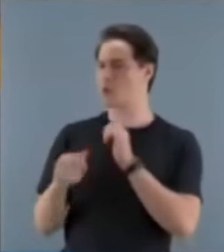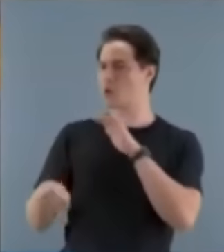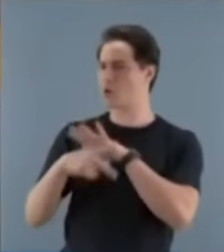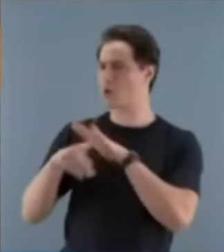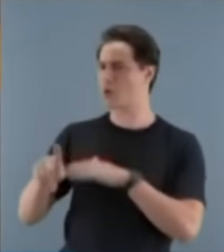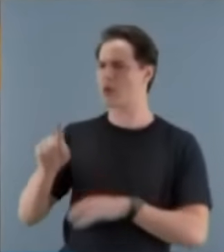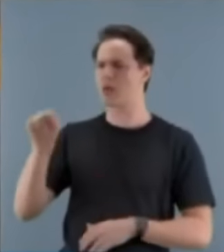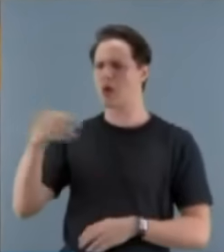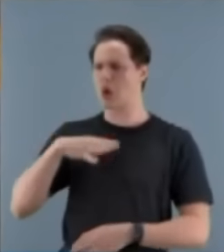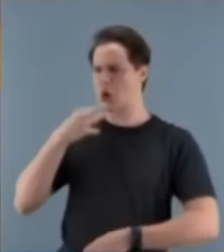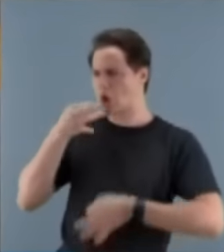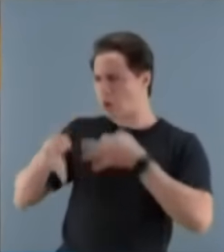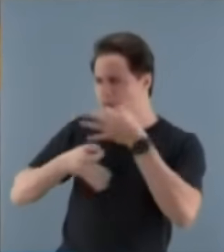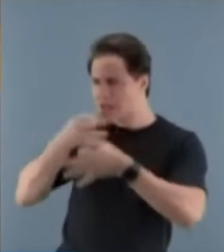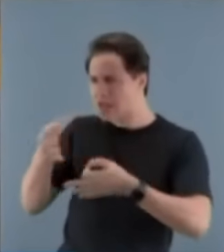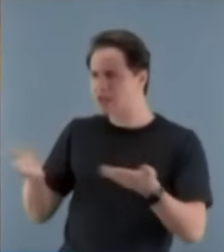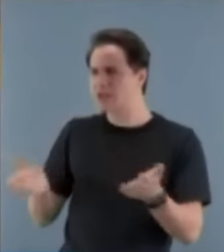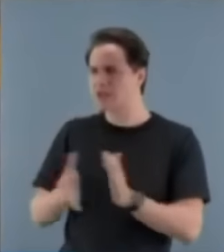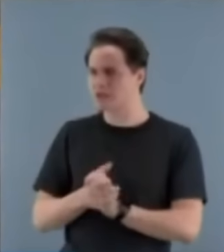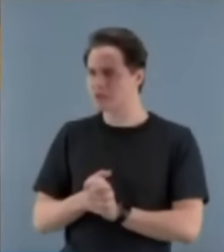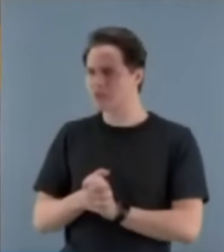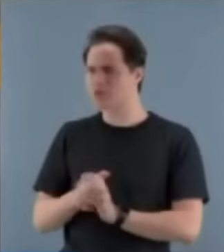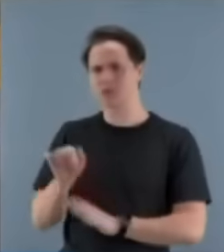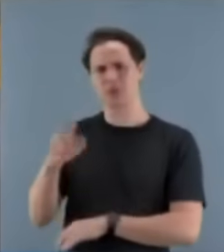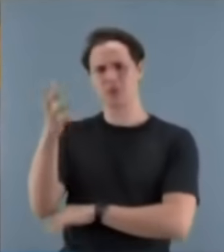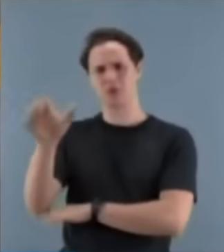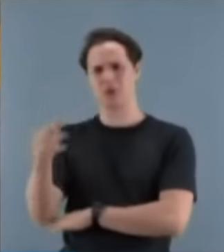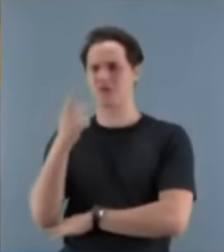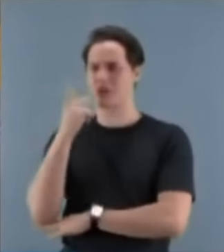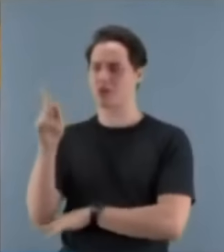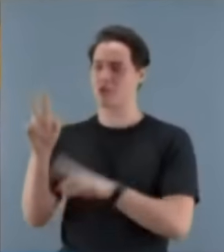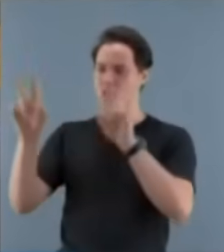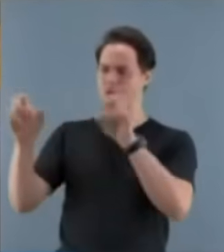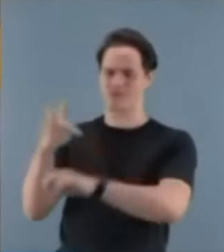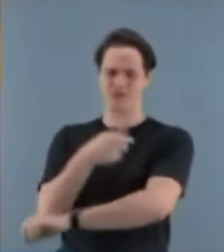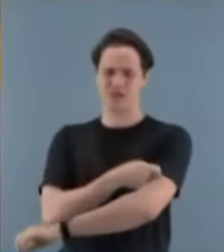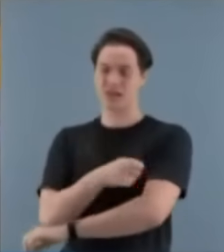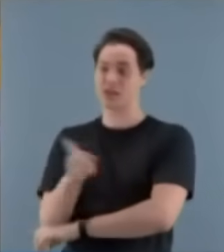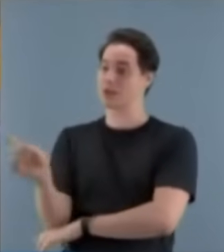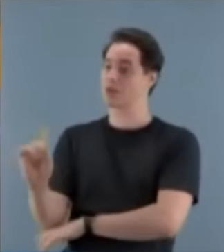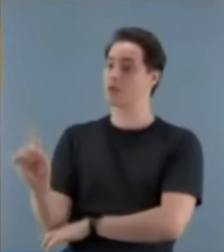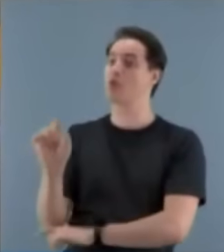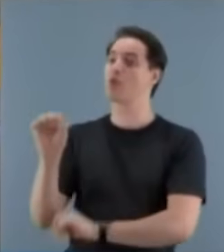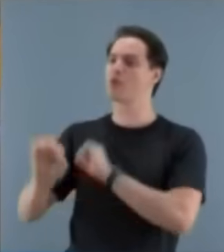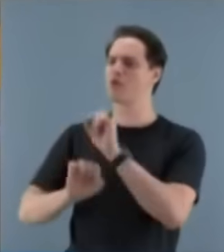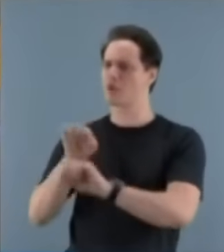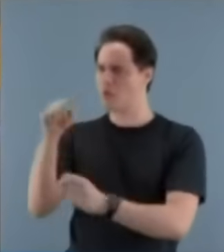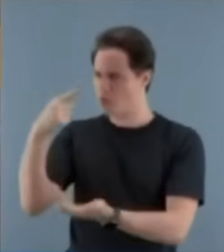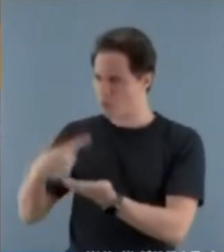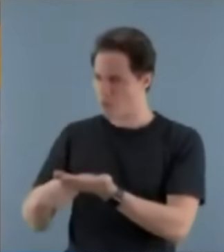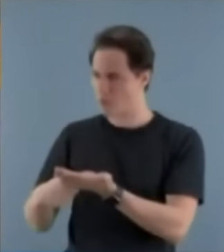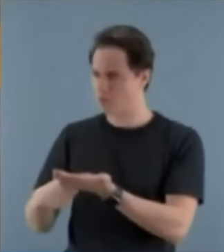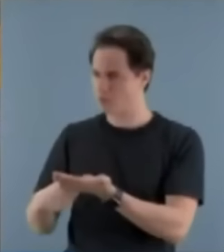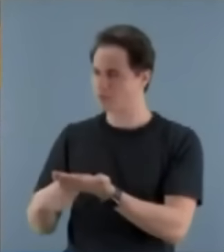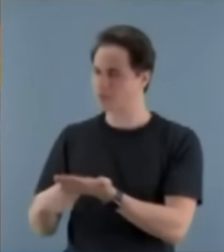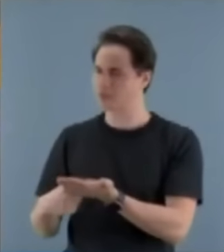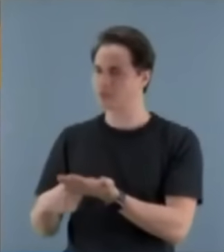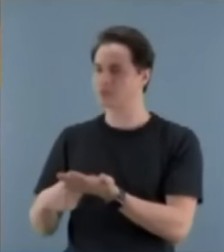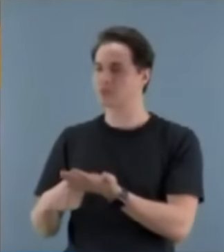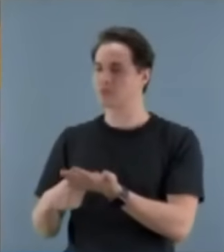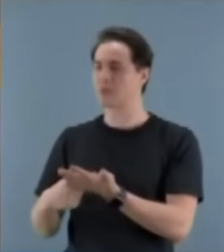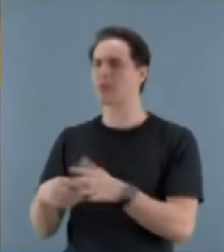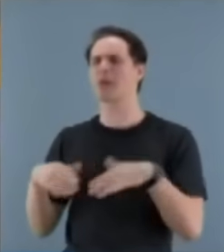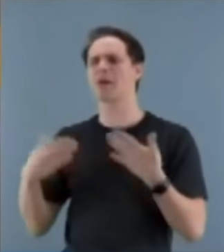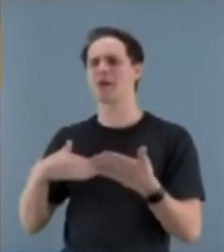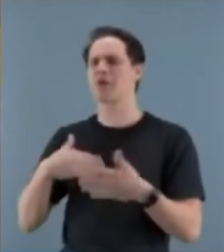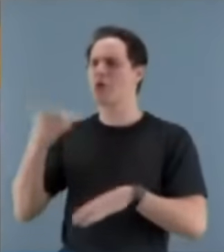de comentário. Aqui o senhor não quer falar sequer da vacina. Claro, porque o senhor se compromete. O senhor se compromete, porque aqui, mais